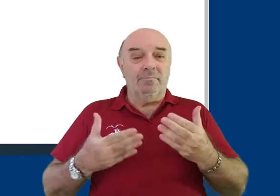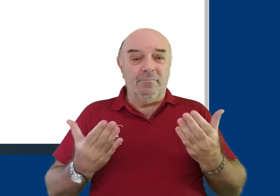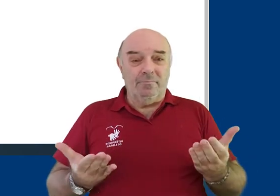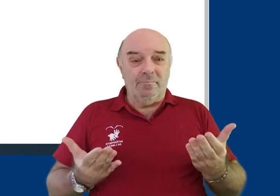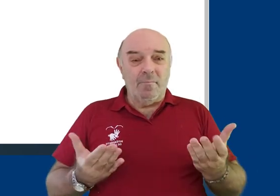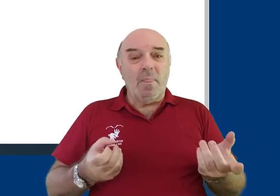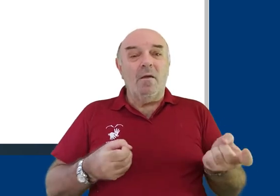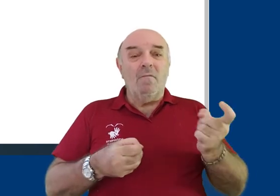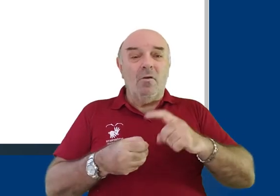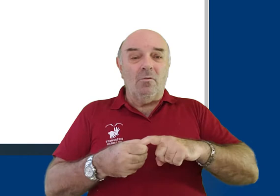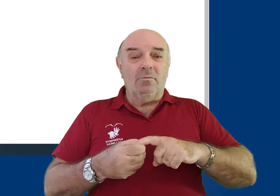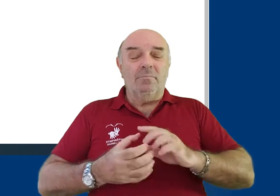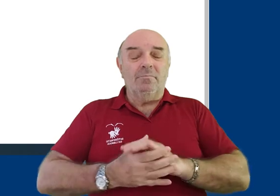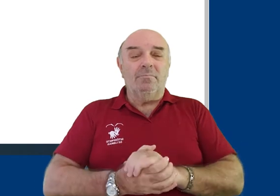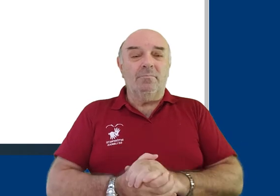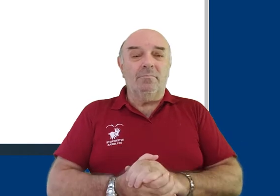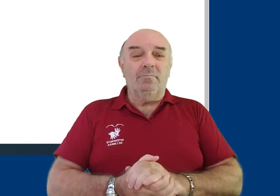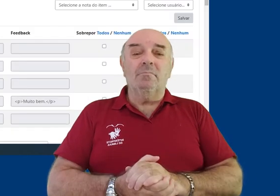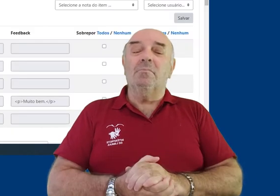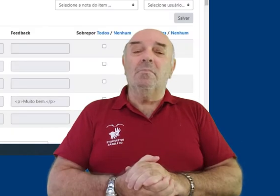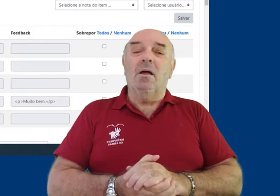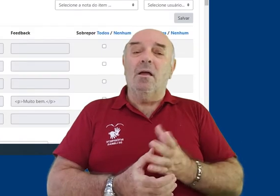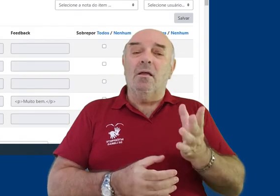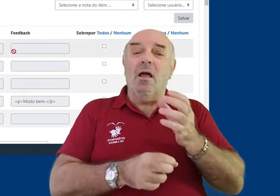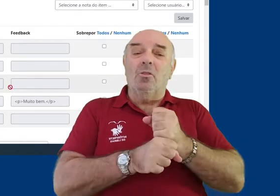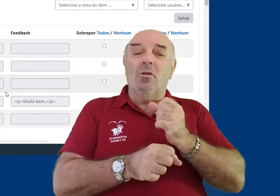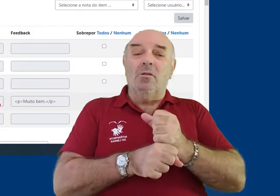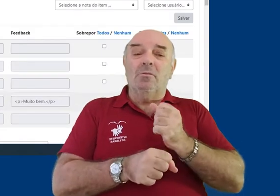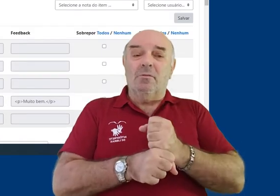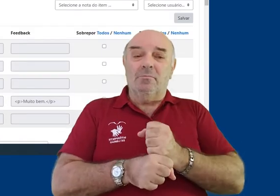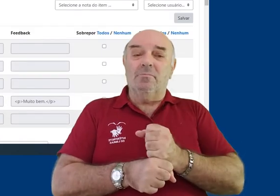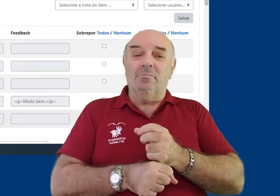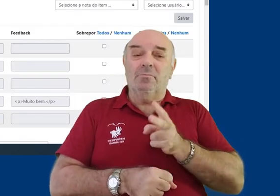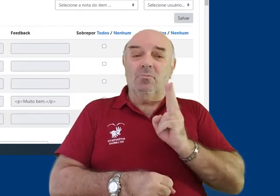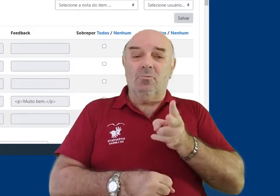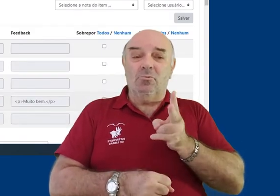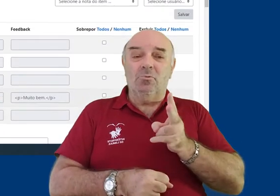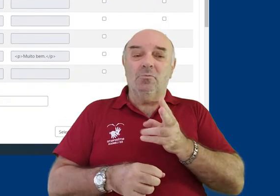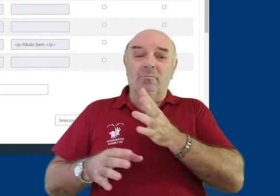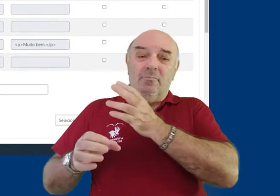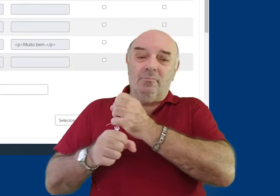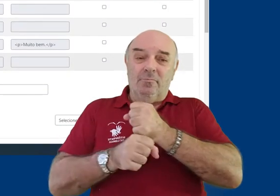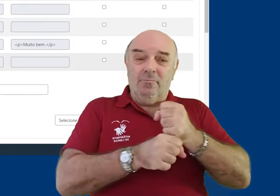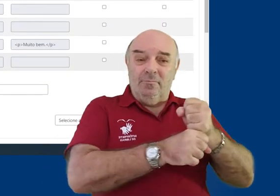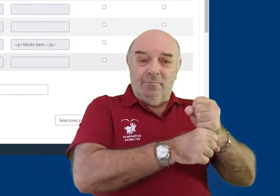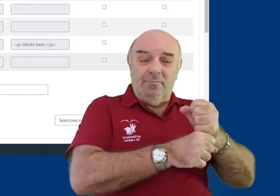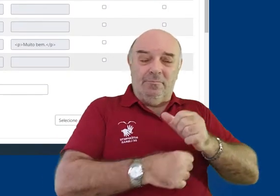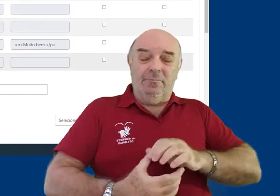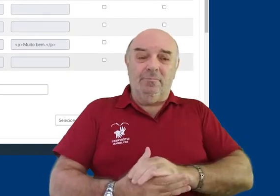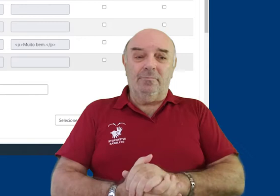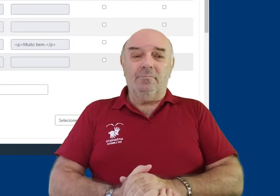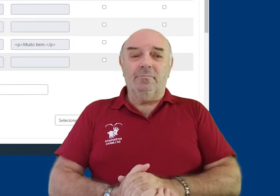Atualizadas. Reparem, a nota volta a ser resultado de um cálculo.